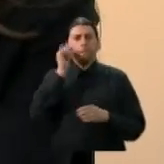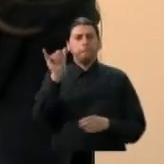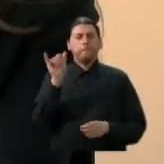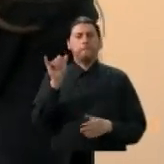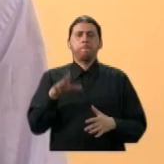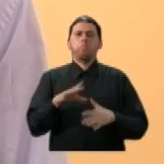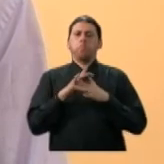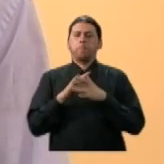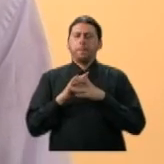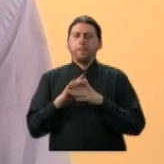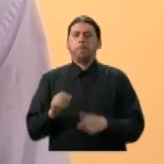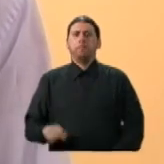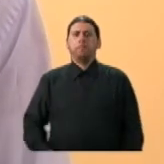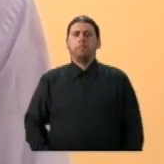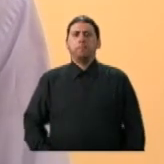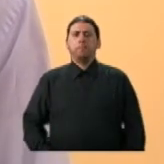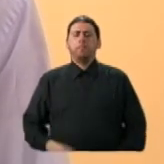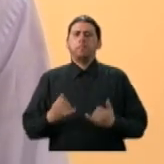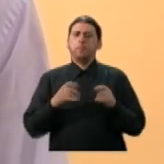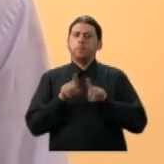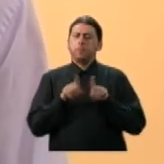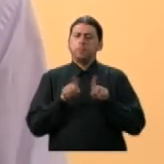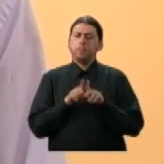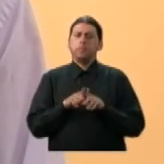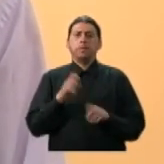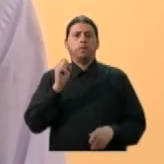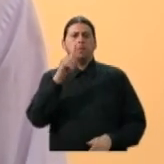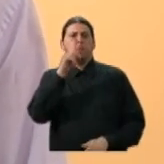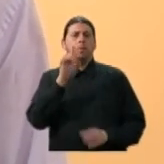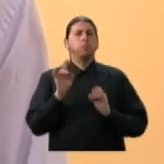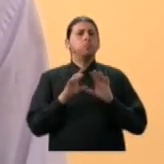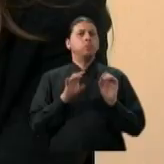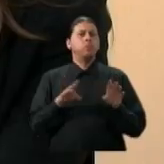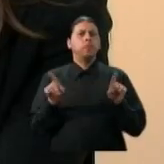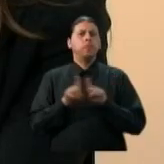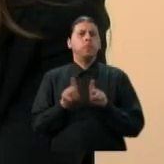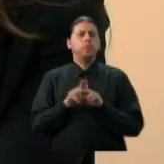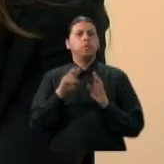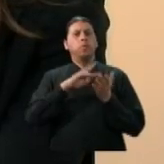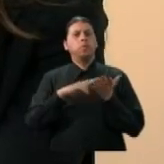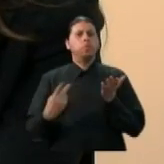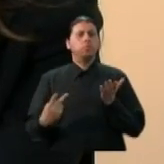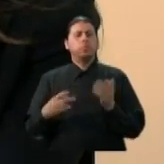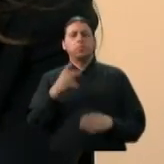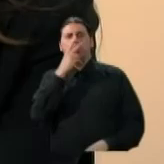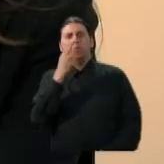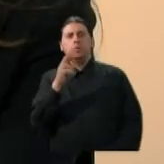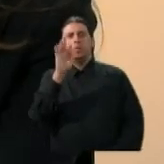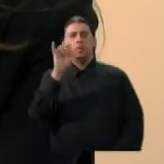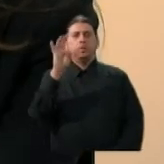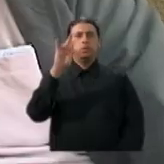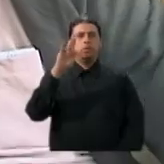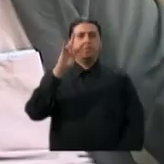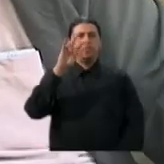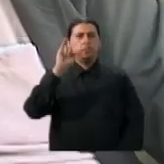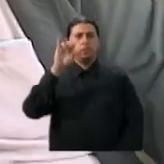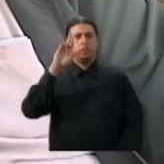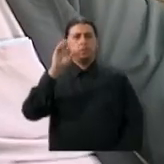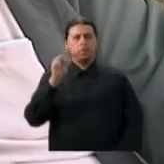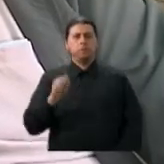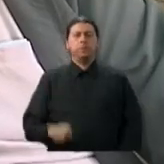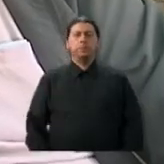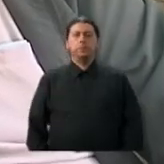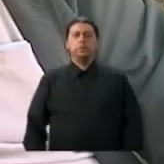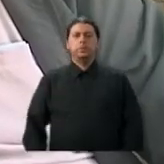vírus imunodepressor. Então. É a especificidade do vírus, né, que é um retrovírus, na verdade. O Brasil